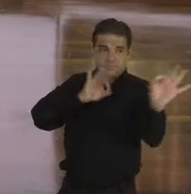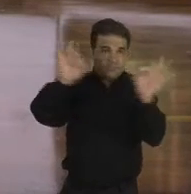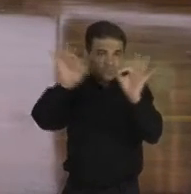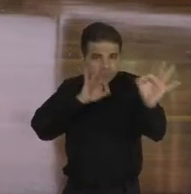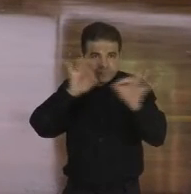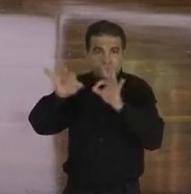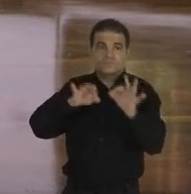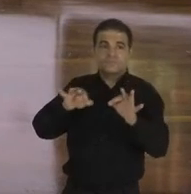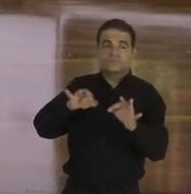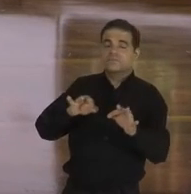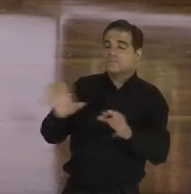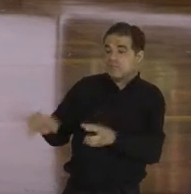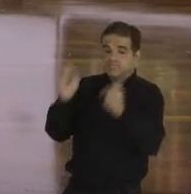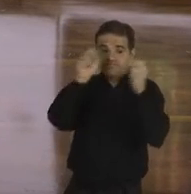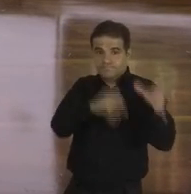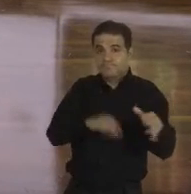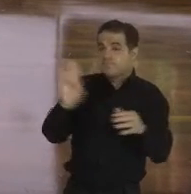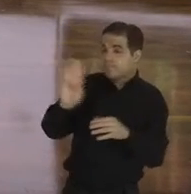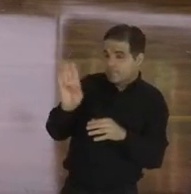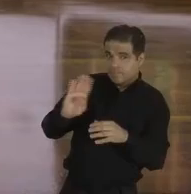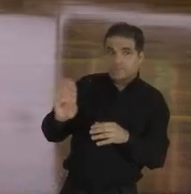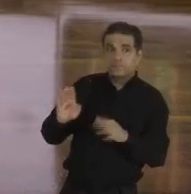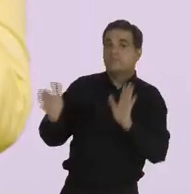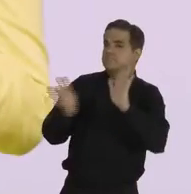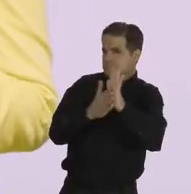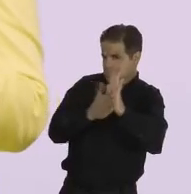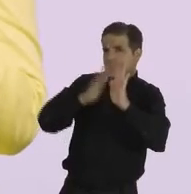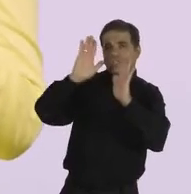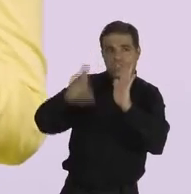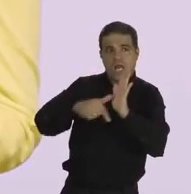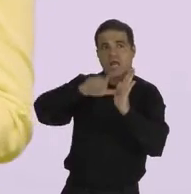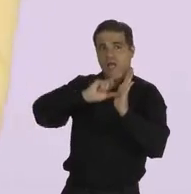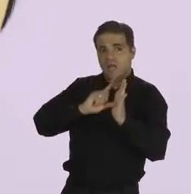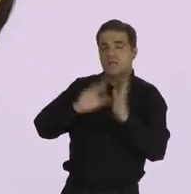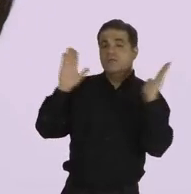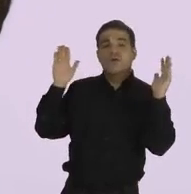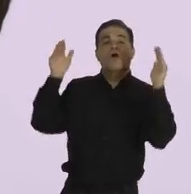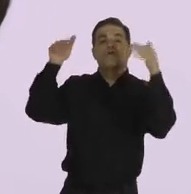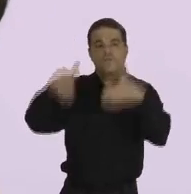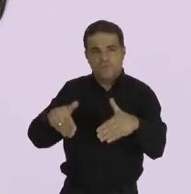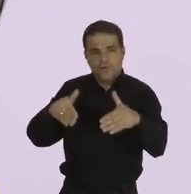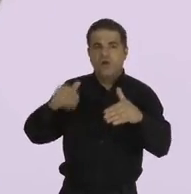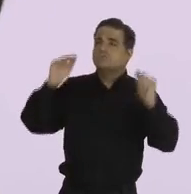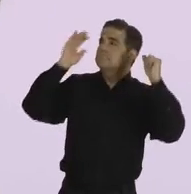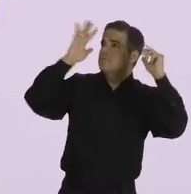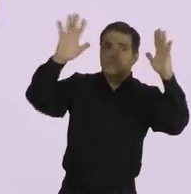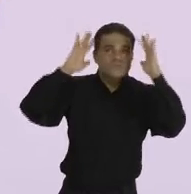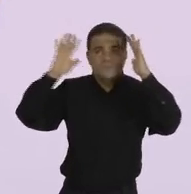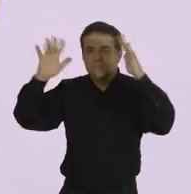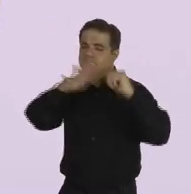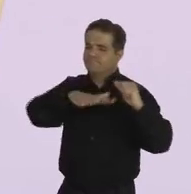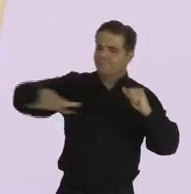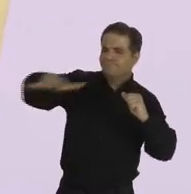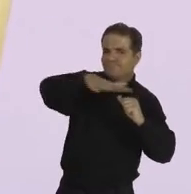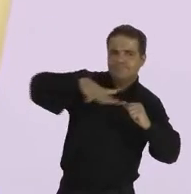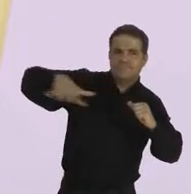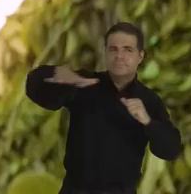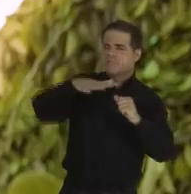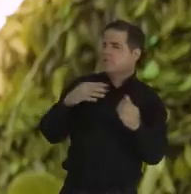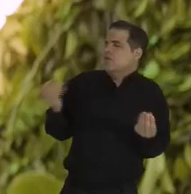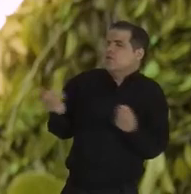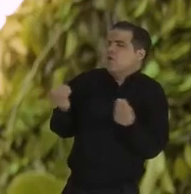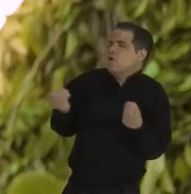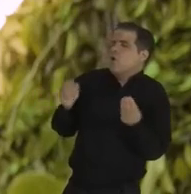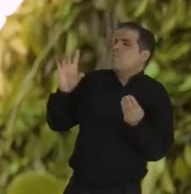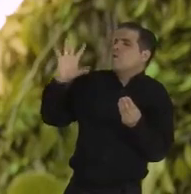projeto de descarte de baterias estabelecidos e sempre com foco e pensando no meio ambiente e